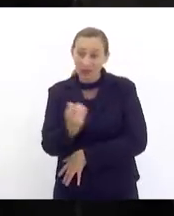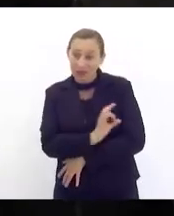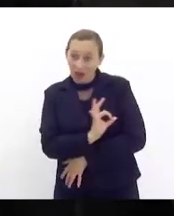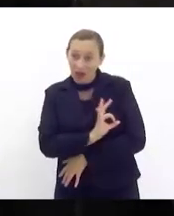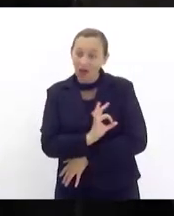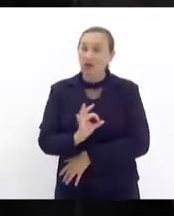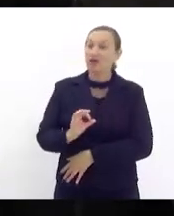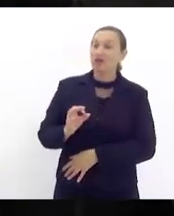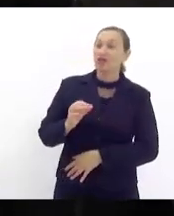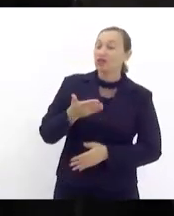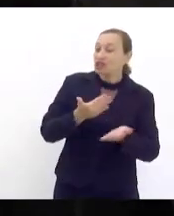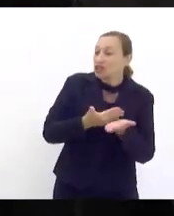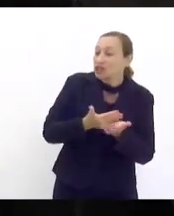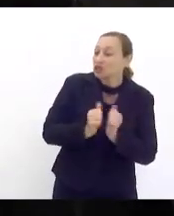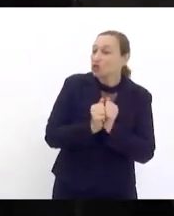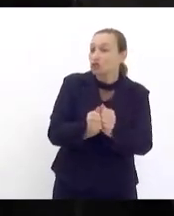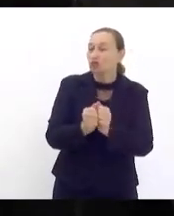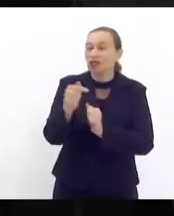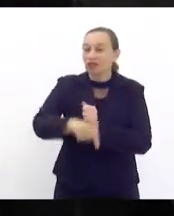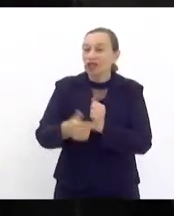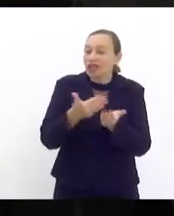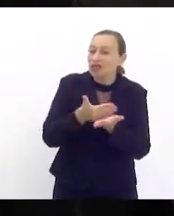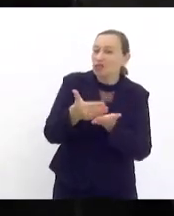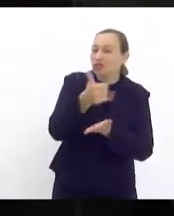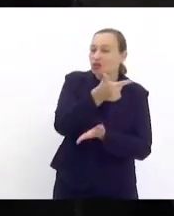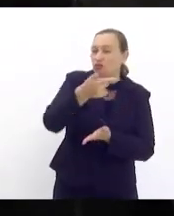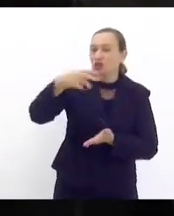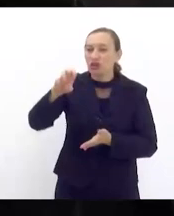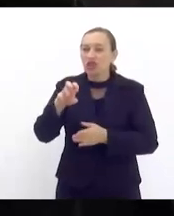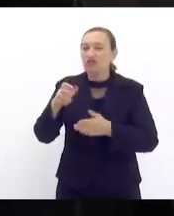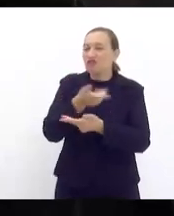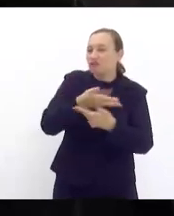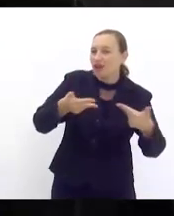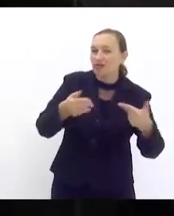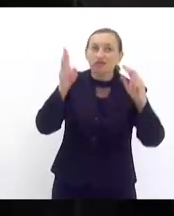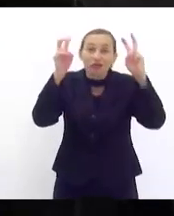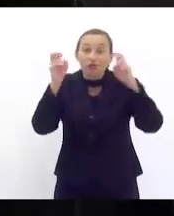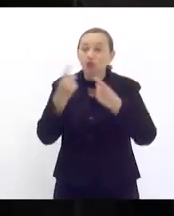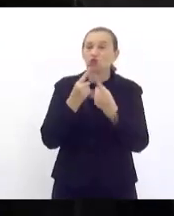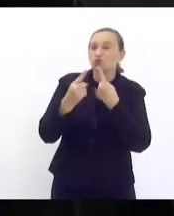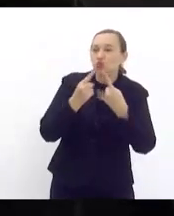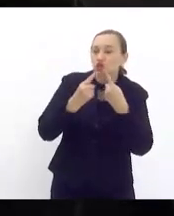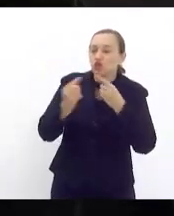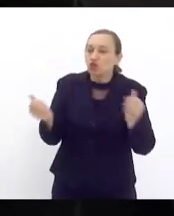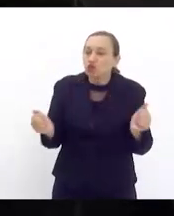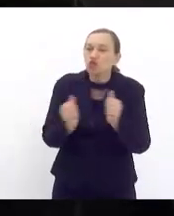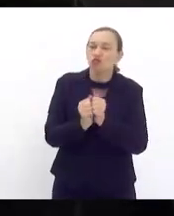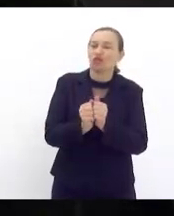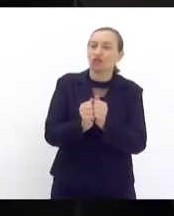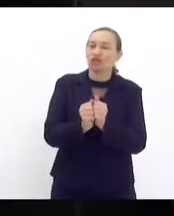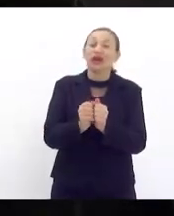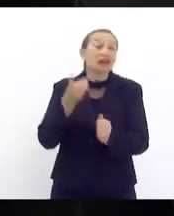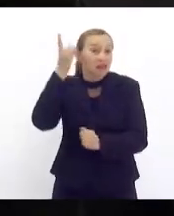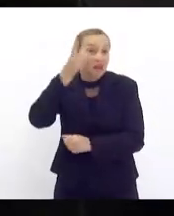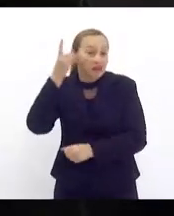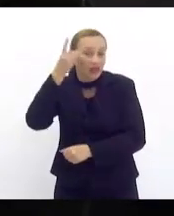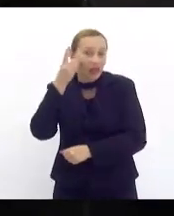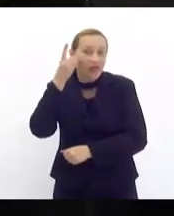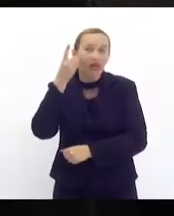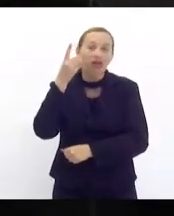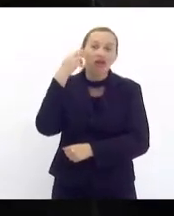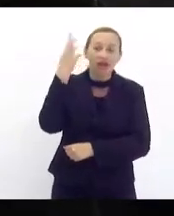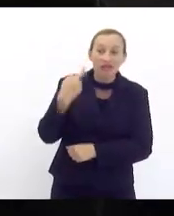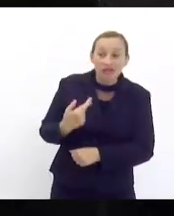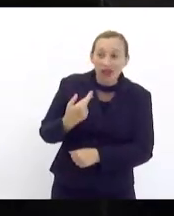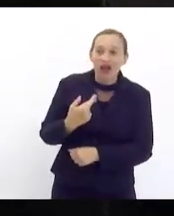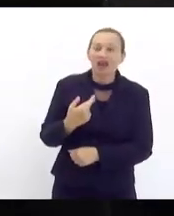junto aqui em 2015 muitas faltas a gente vem discutindo é juntas Deputado Renata